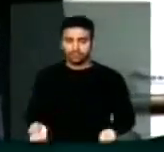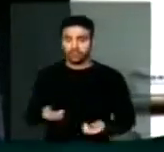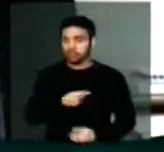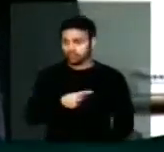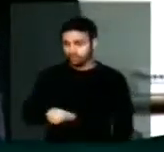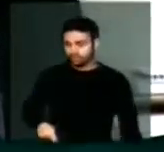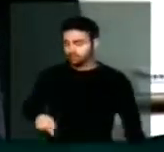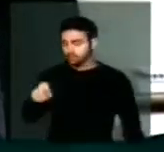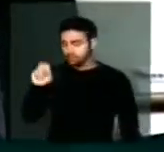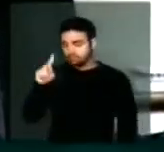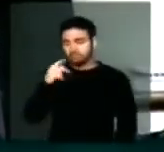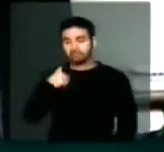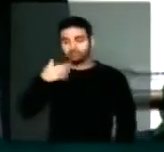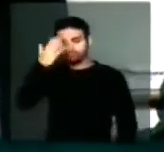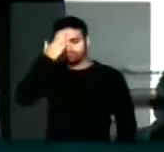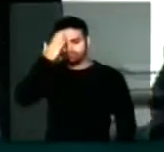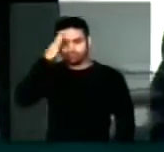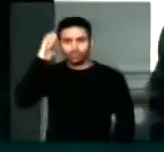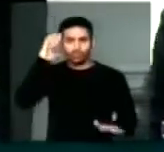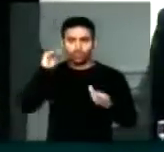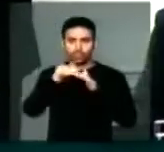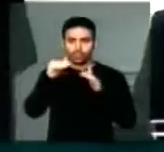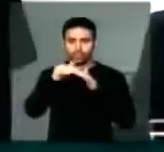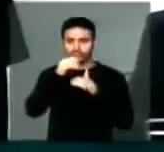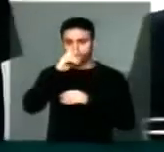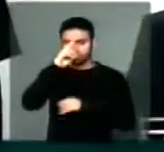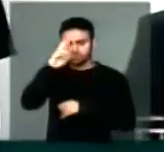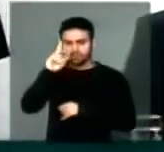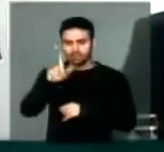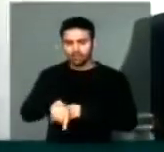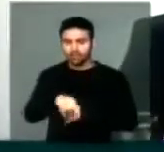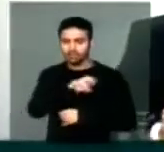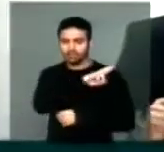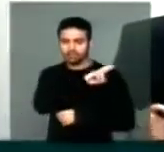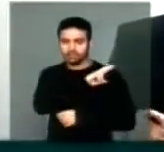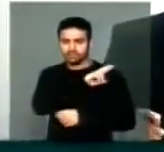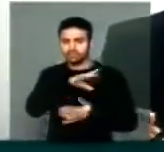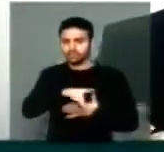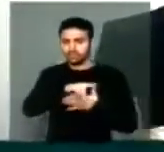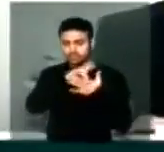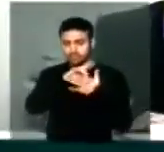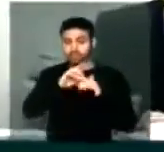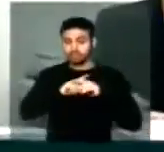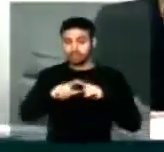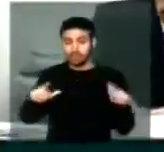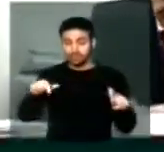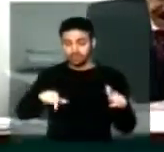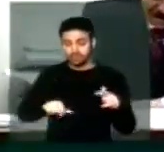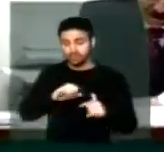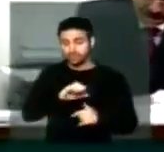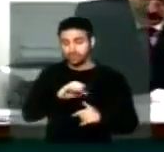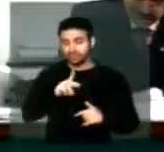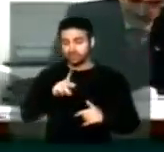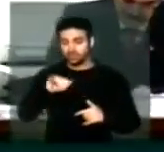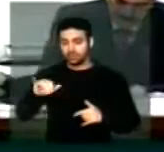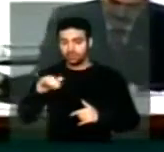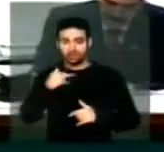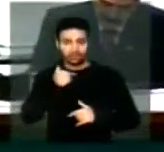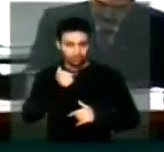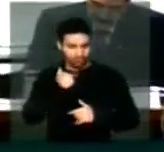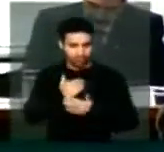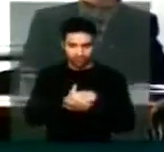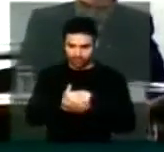que mais do que concordo com Vossa Excelência, é uma atribuição dos líderes, mas para essa CPI não começar em